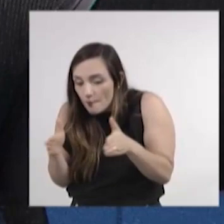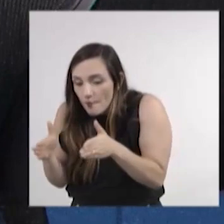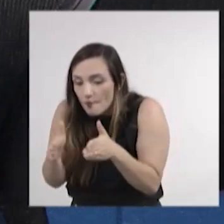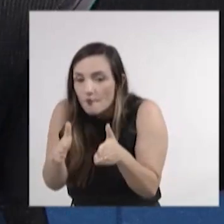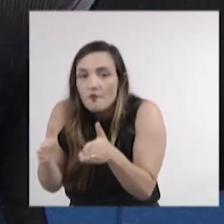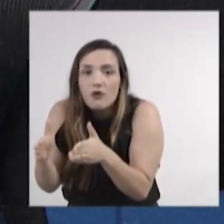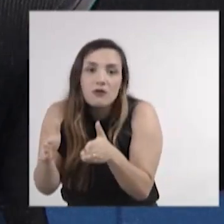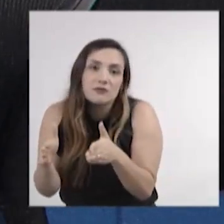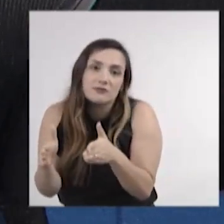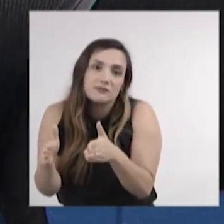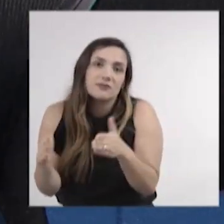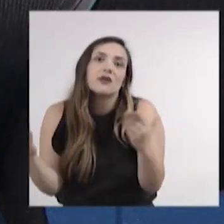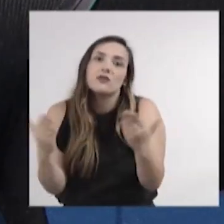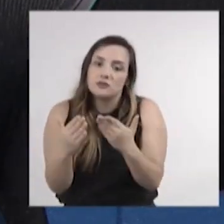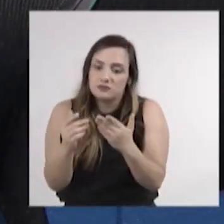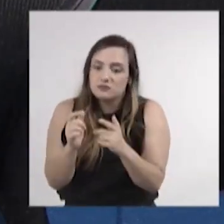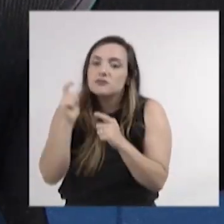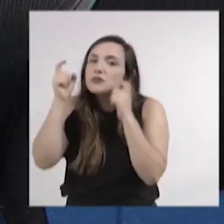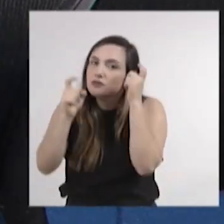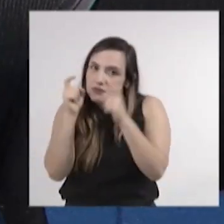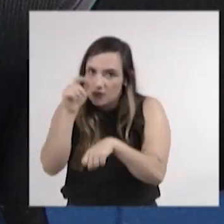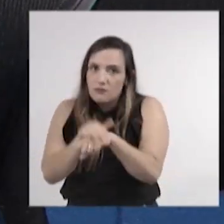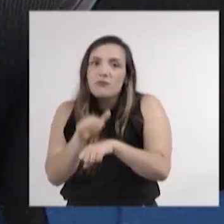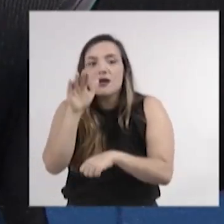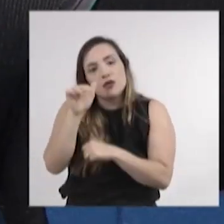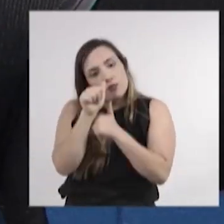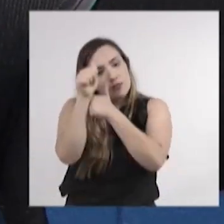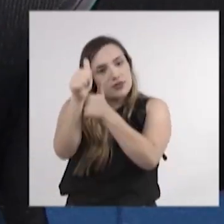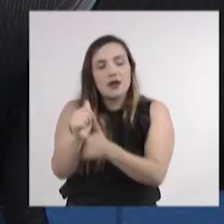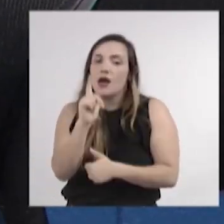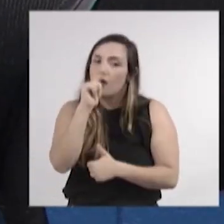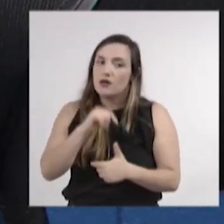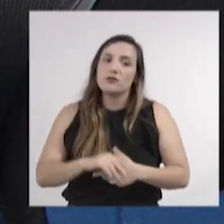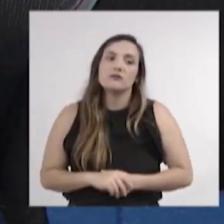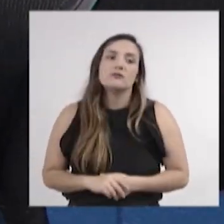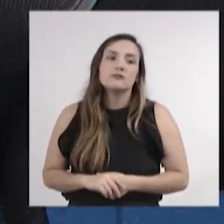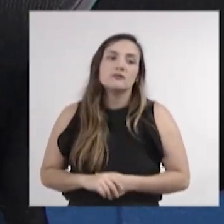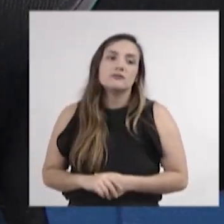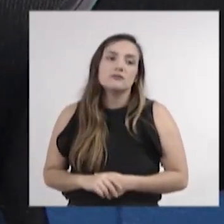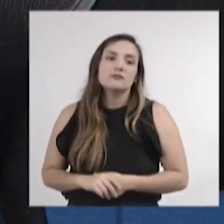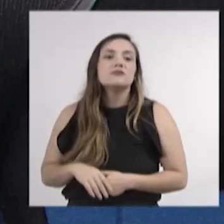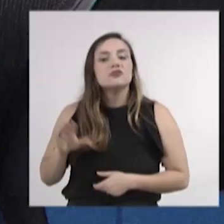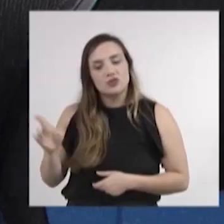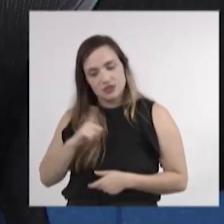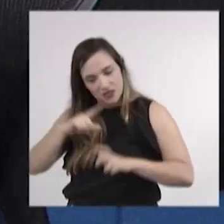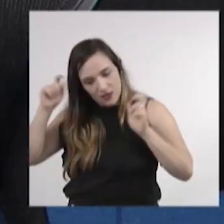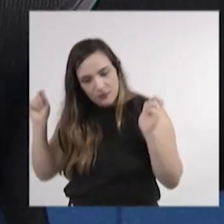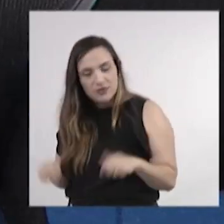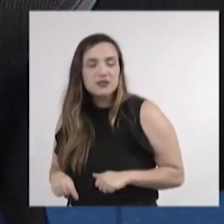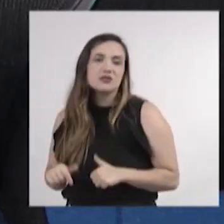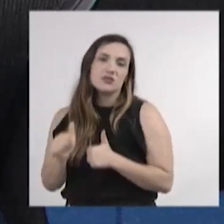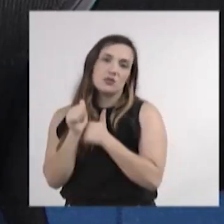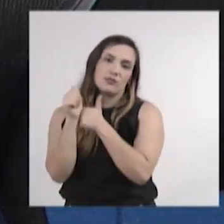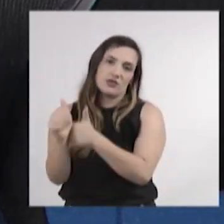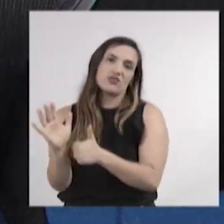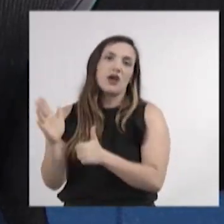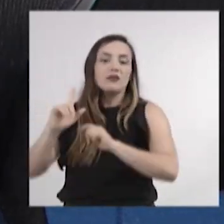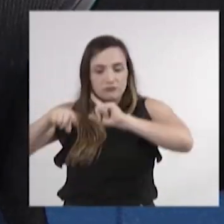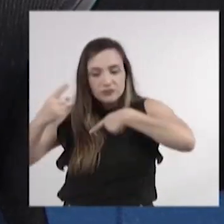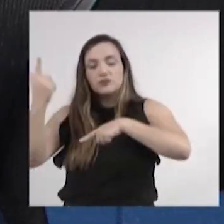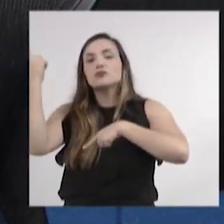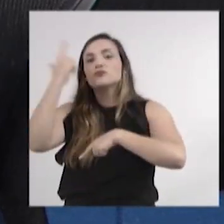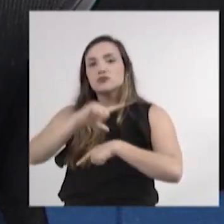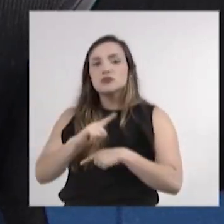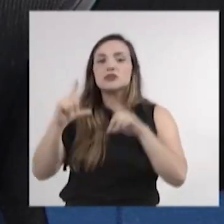de drenagem. Agora, eles começaram também a fazer, porque eles já estão com musculatura após essa questão da erosão